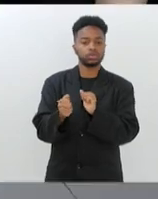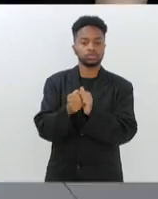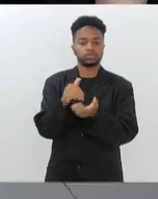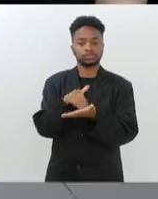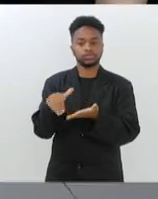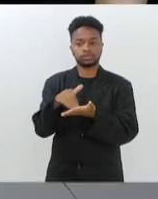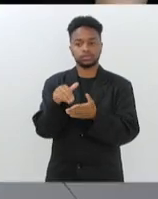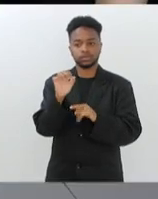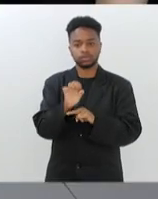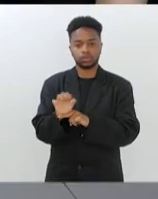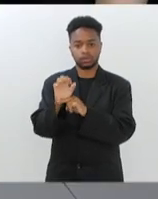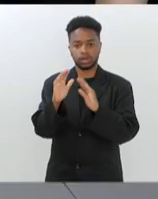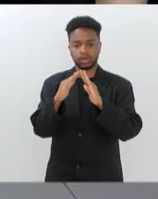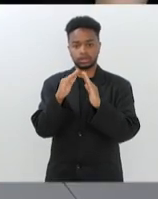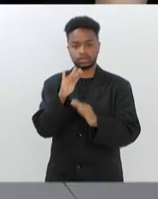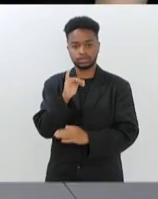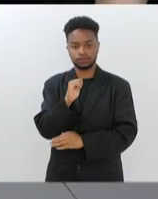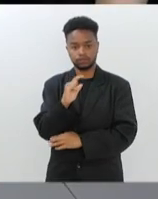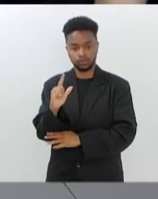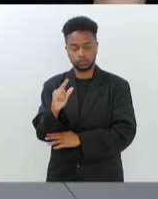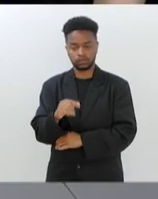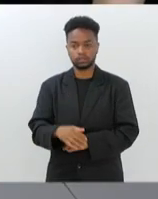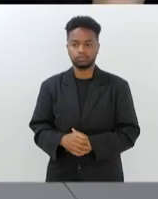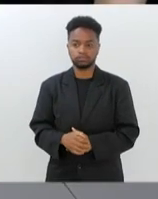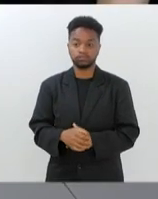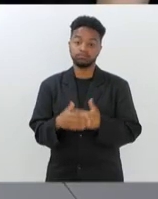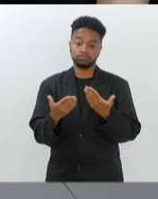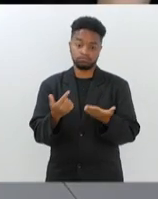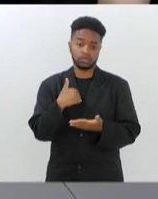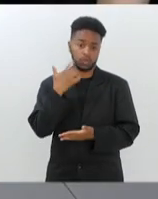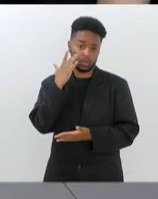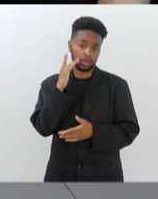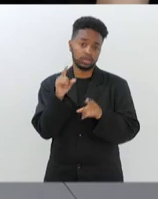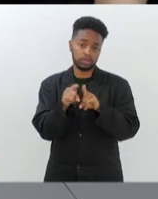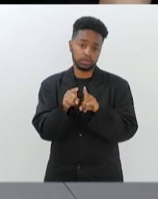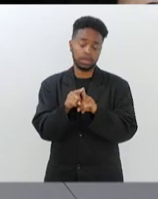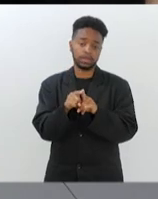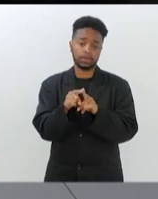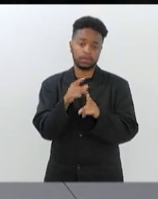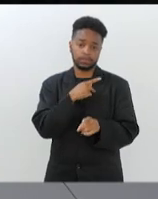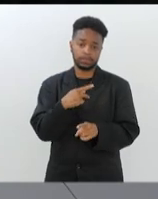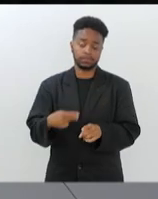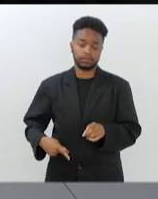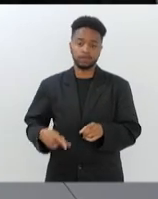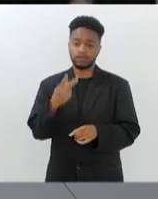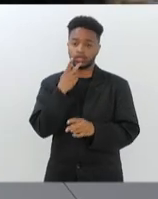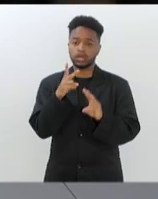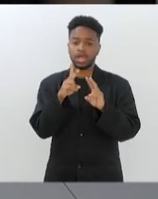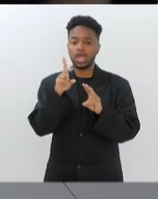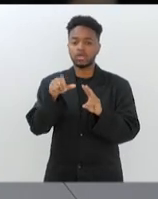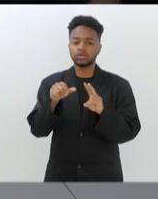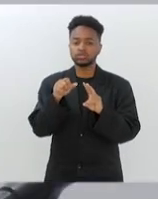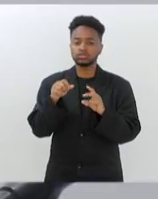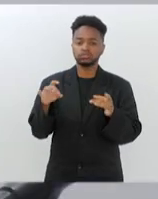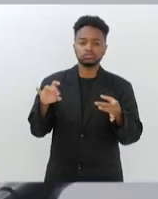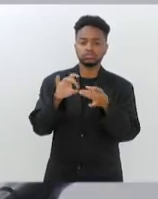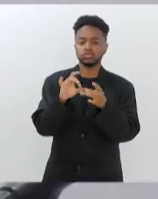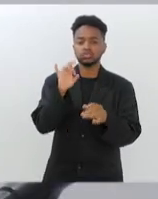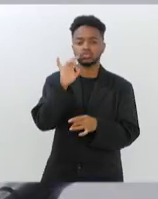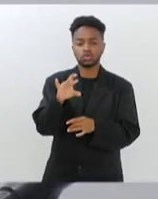estado da casa civil Eu por enquanto acredito que seja a condução do presidente estô me referindo apenas à publicidade a questão de comunicação